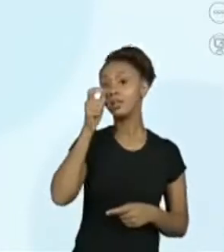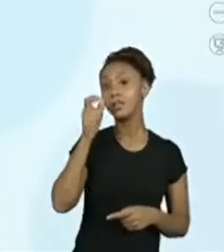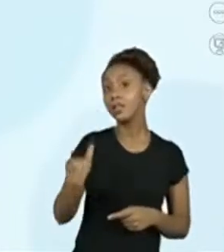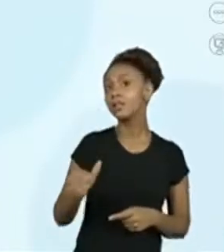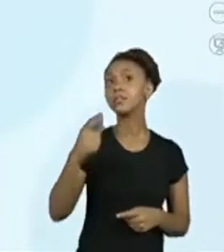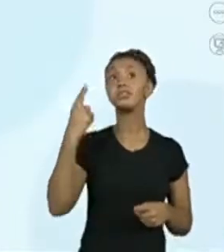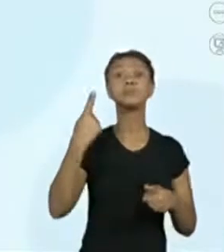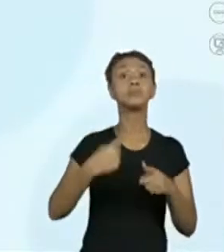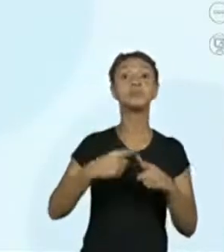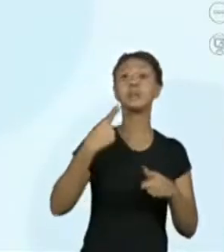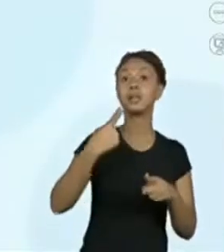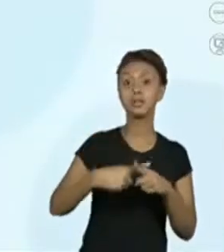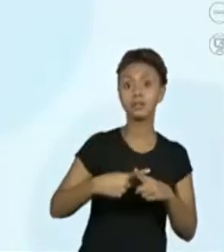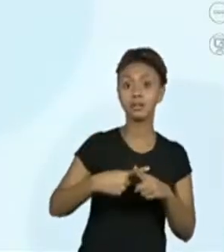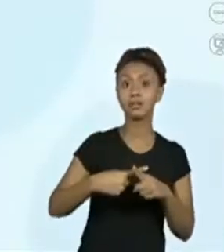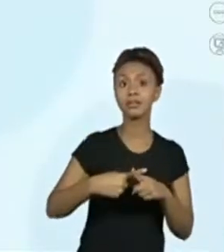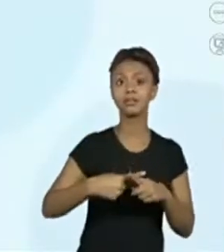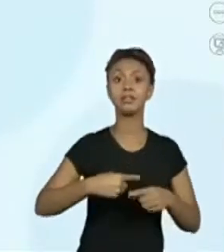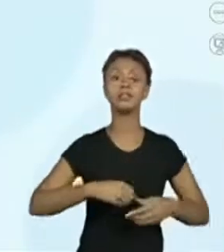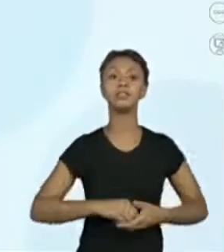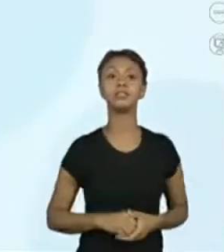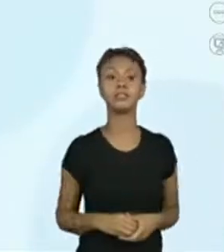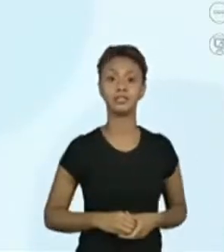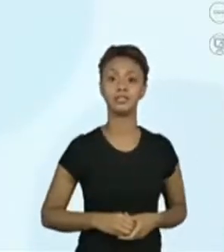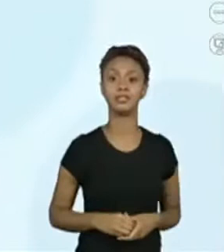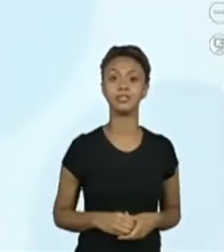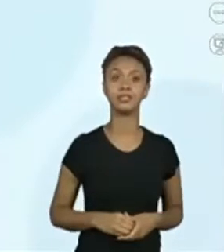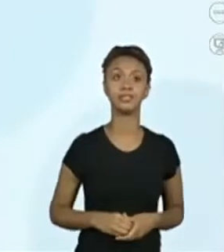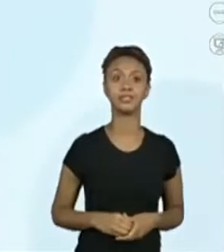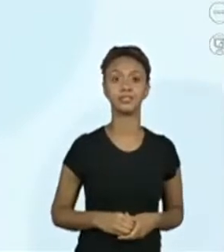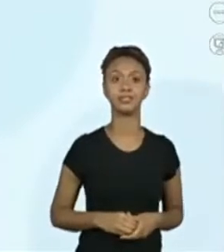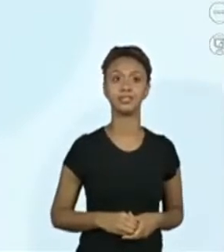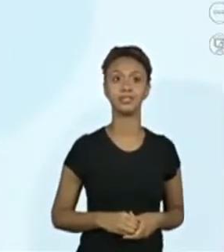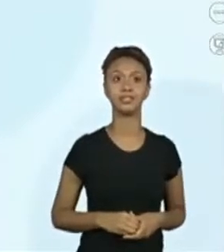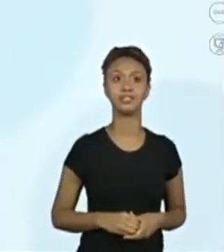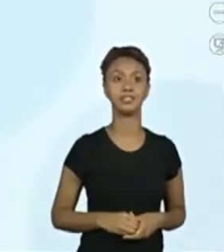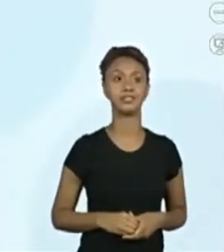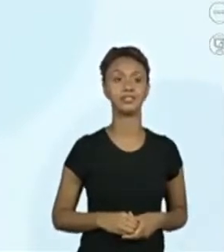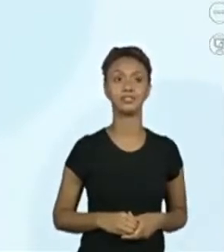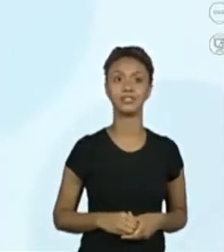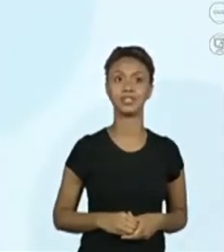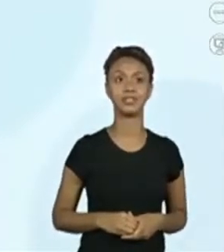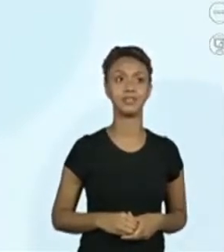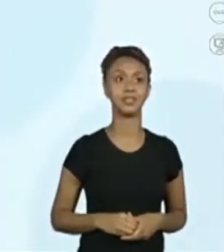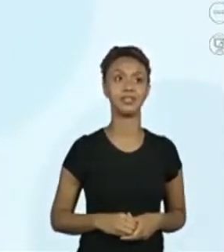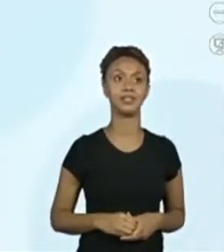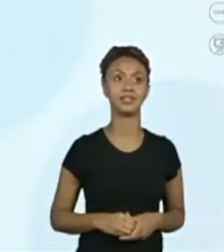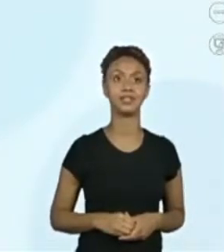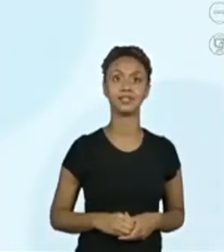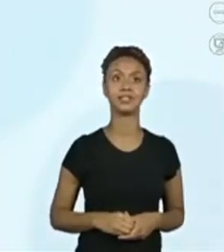e